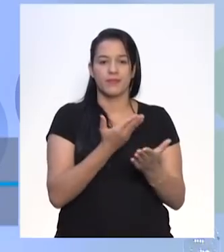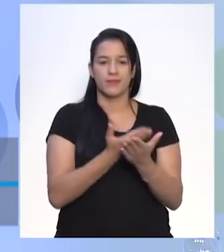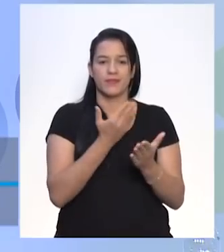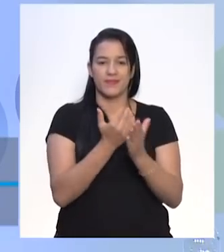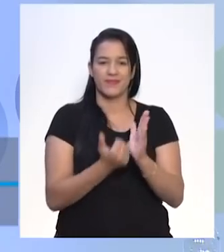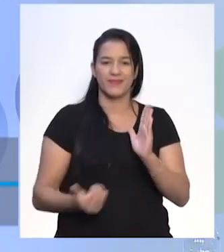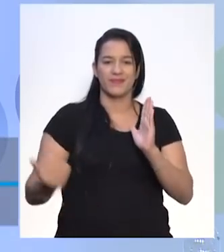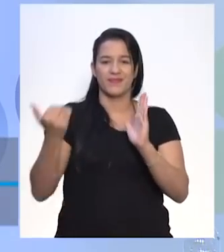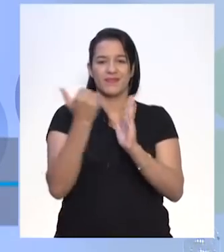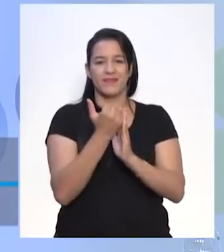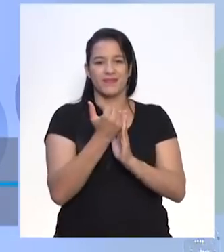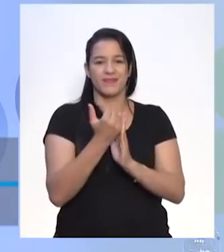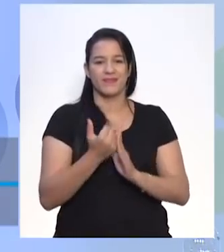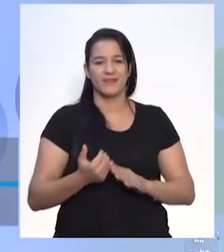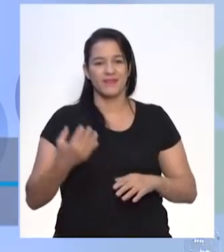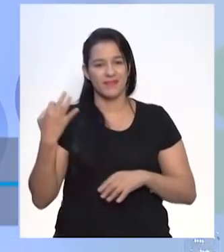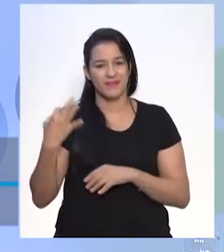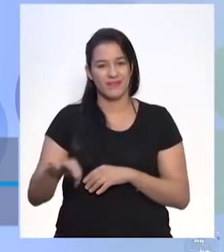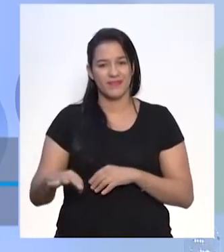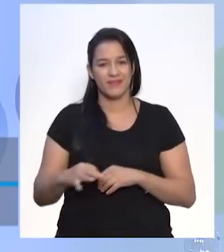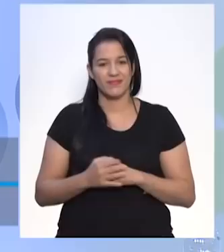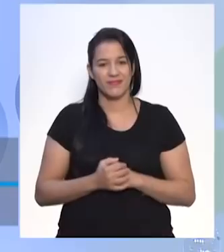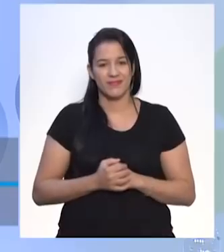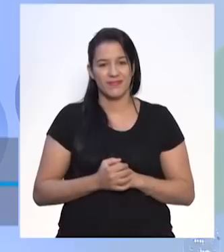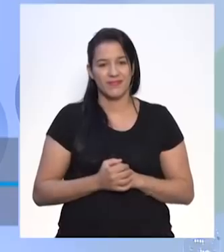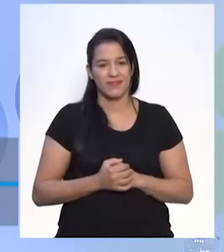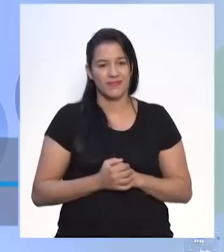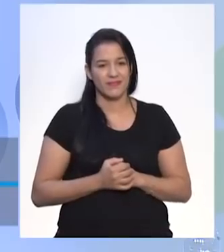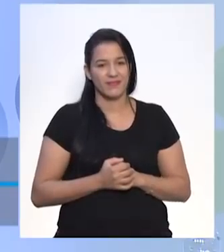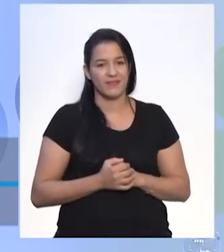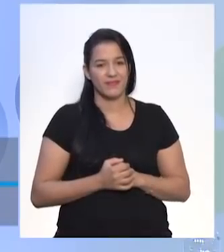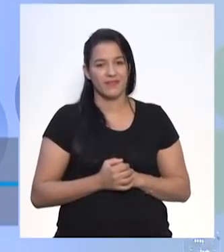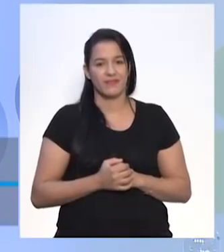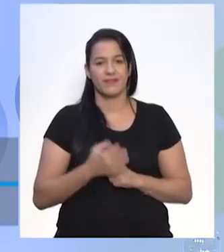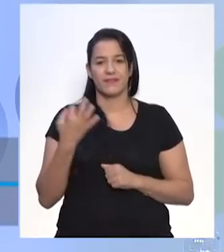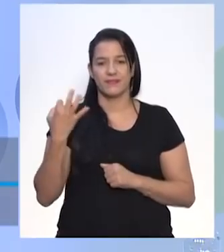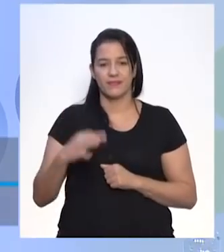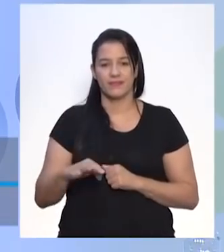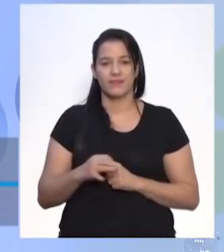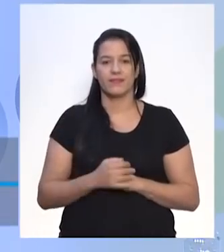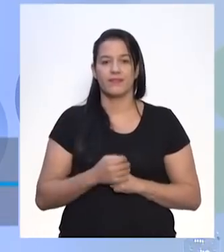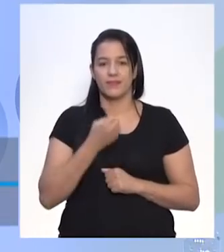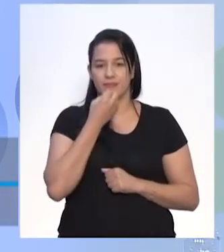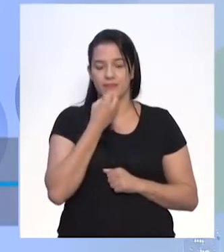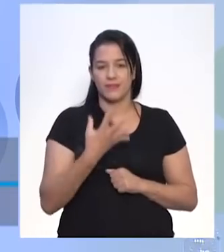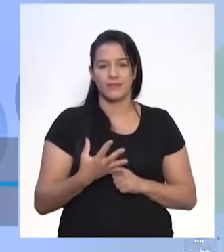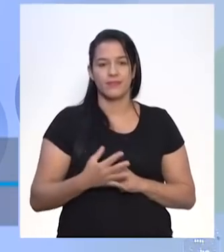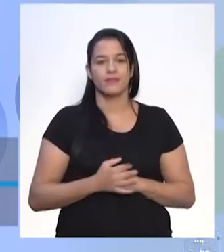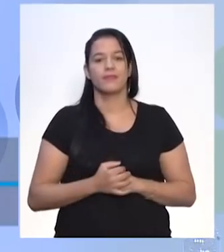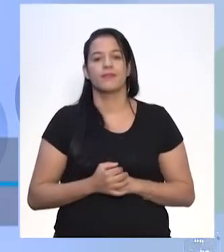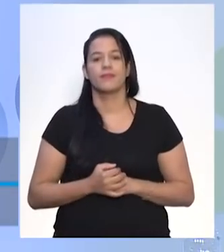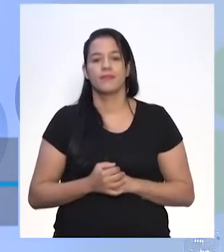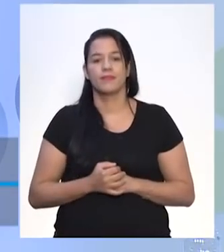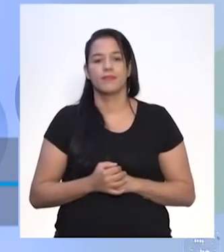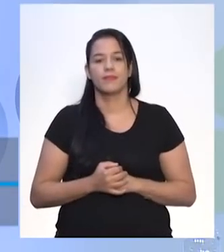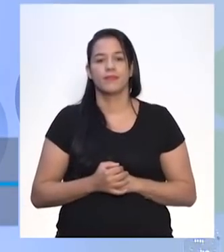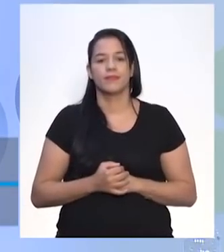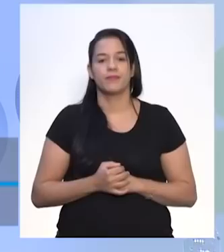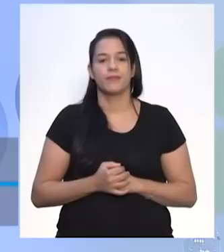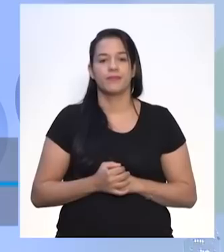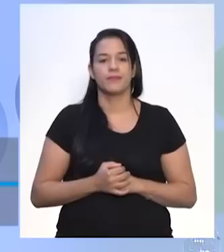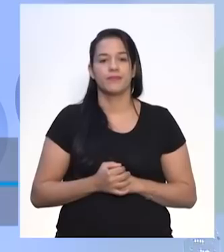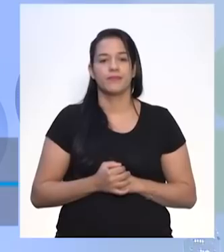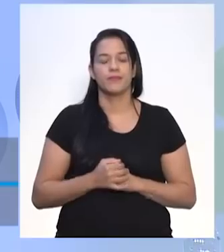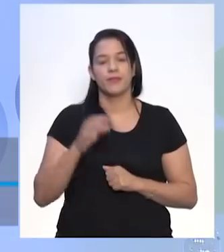mais. É isso mesmo, Duda, estudar mais. Muito bom. Aí, no pilar